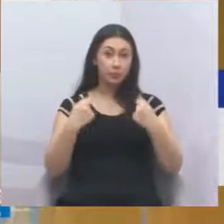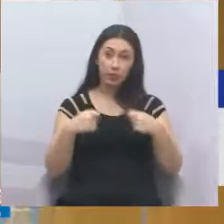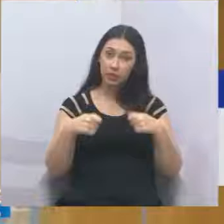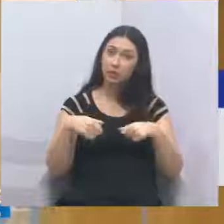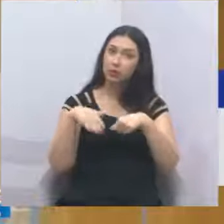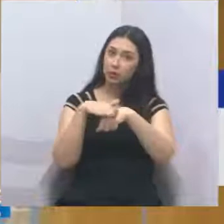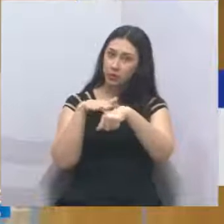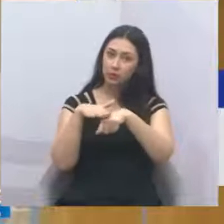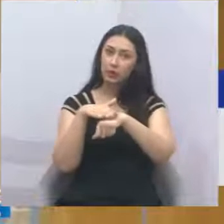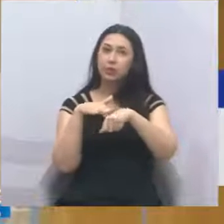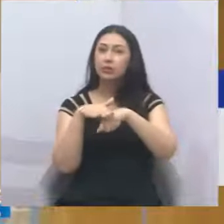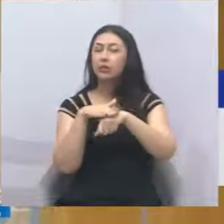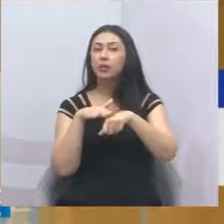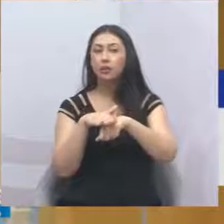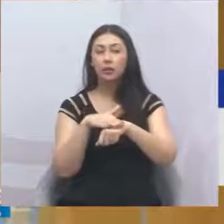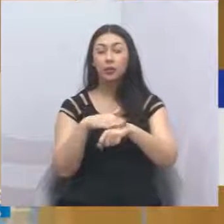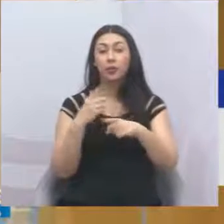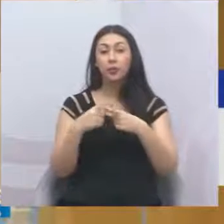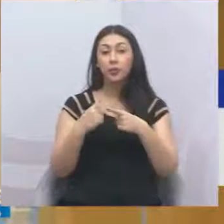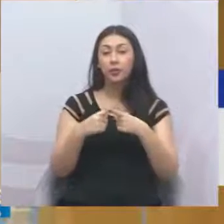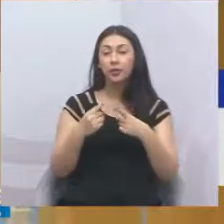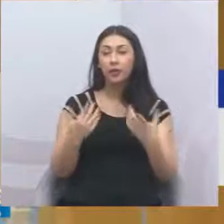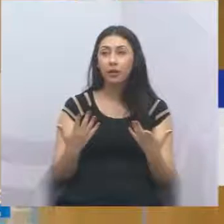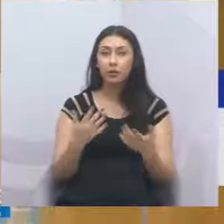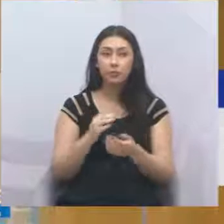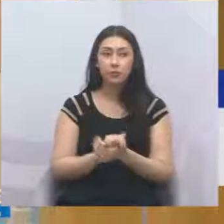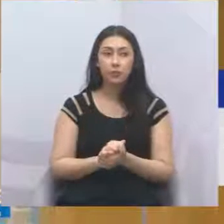ser discutido, porque